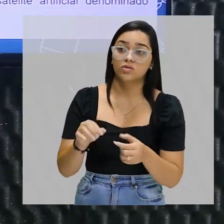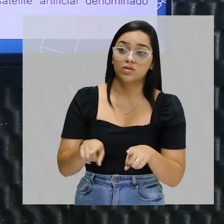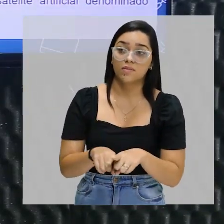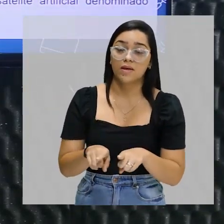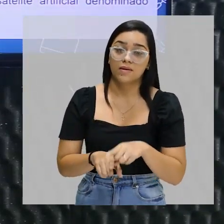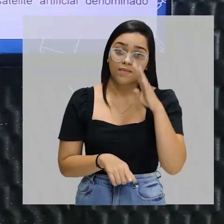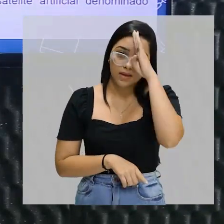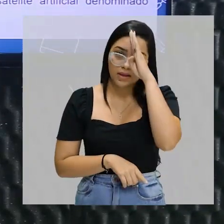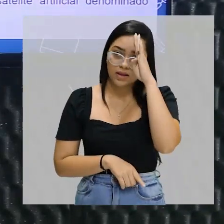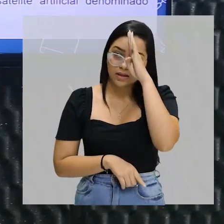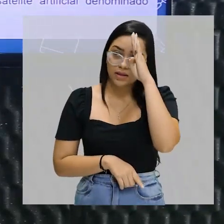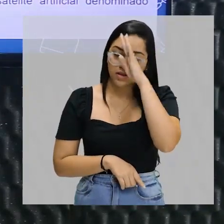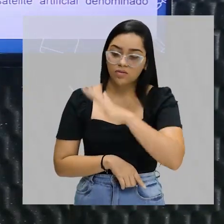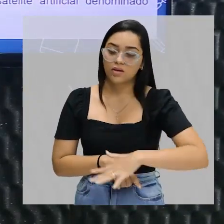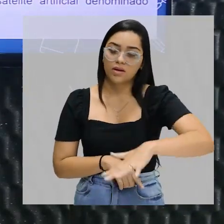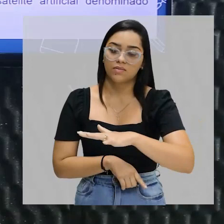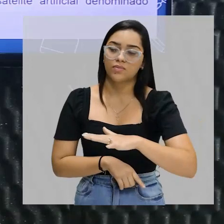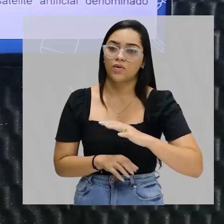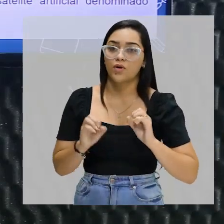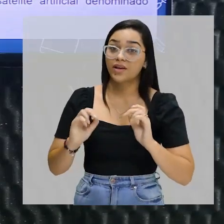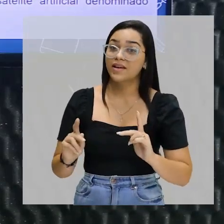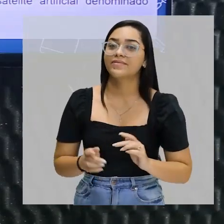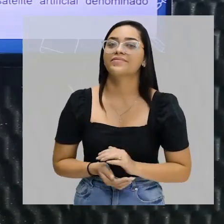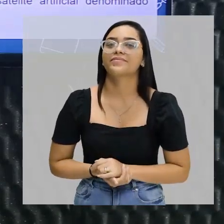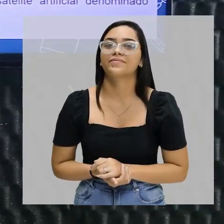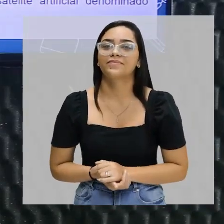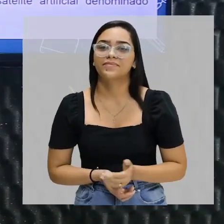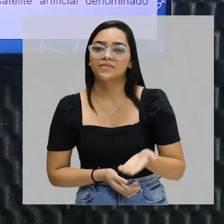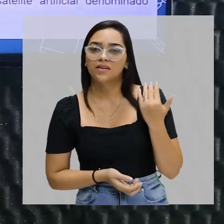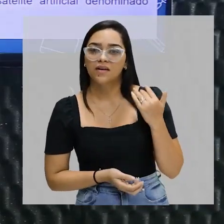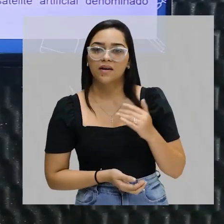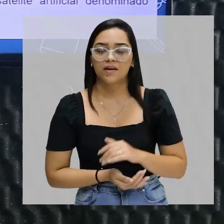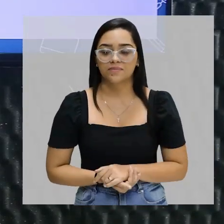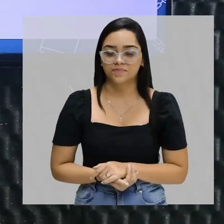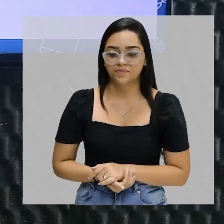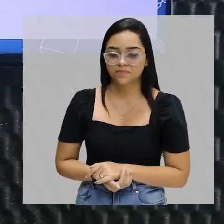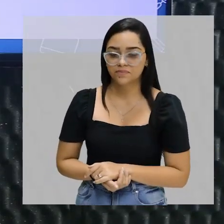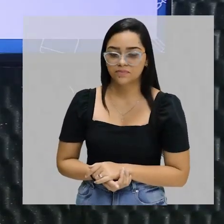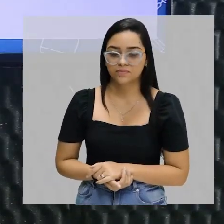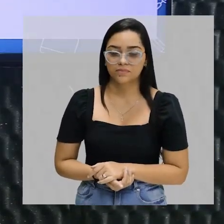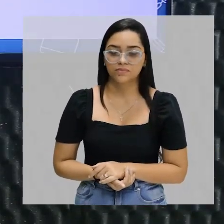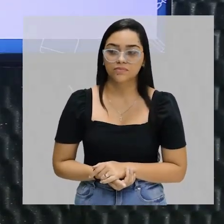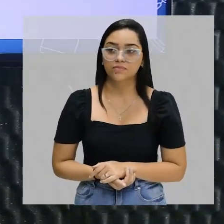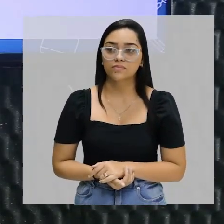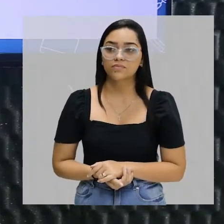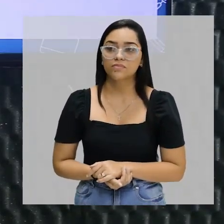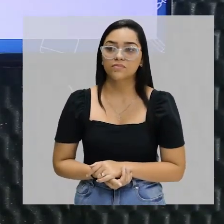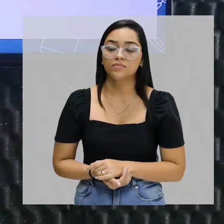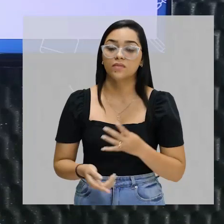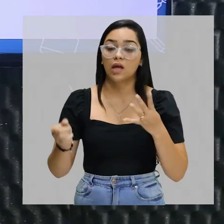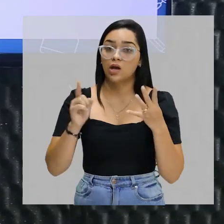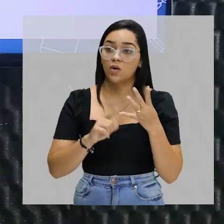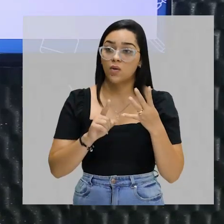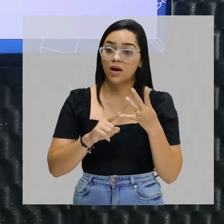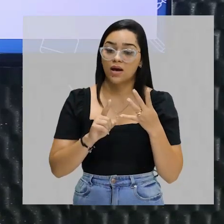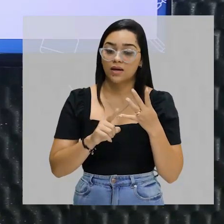disputa militar Tá certo no campo da Guerra Fria Bacana Então a alternativa correta quarta